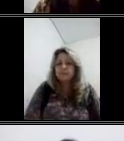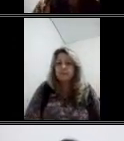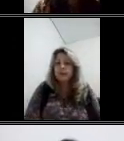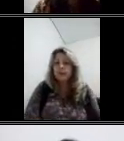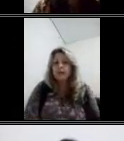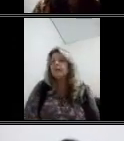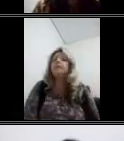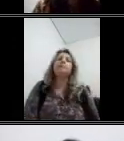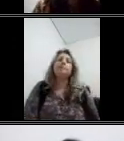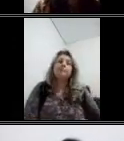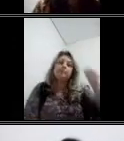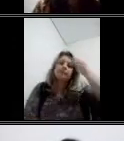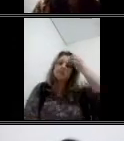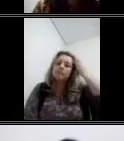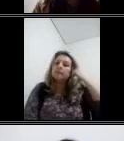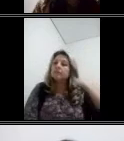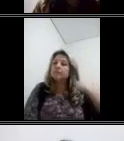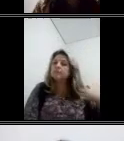finalmente foi